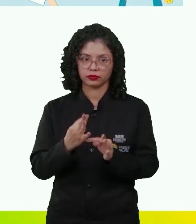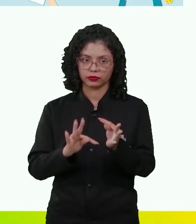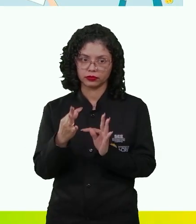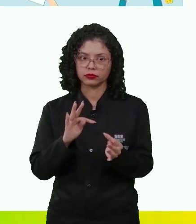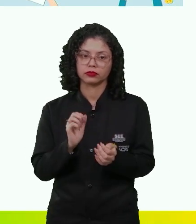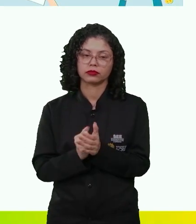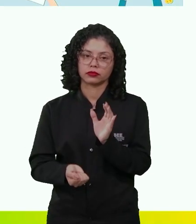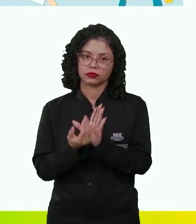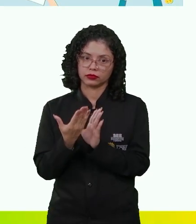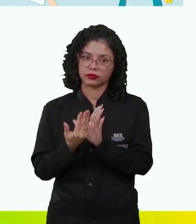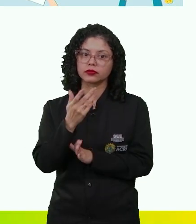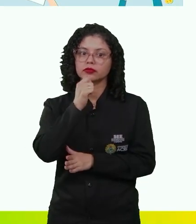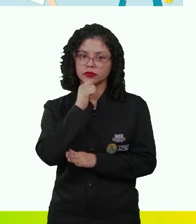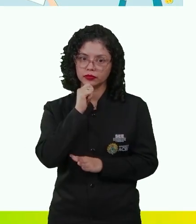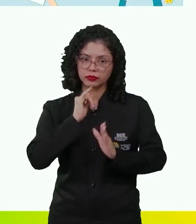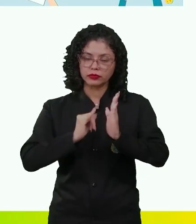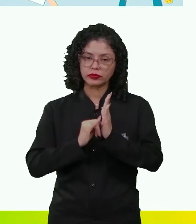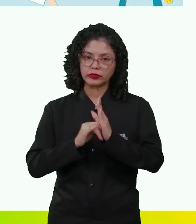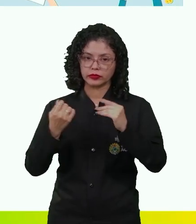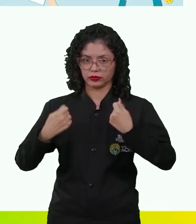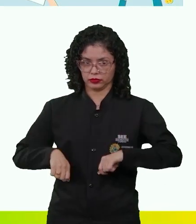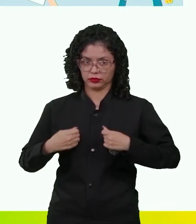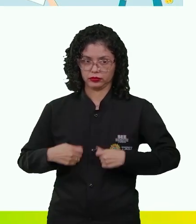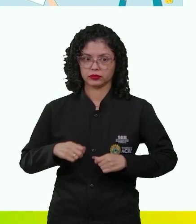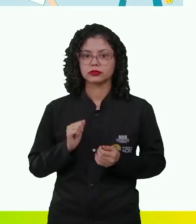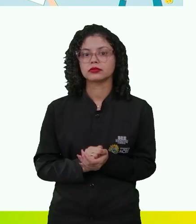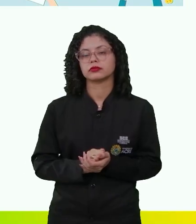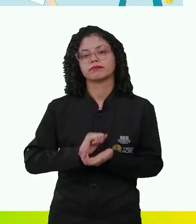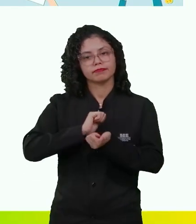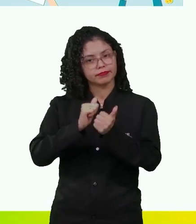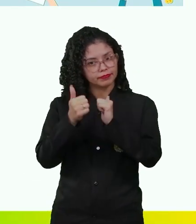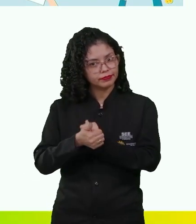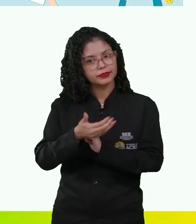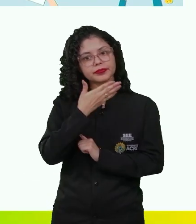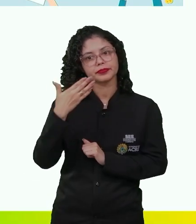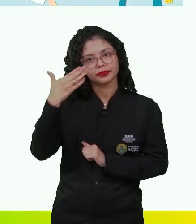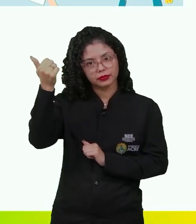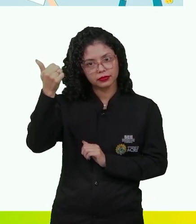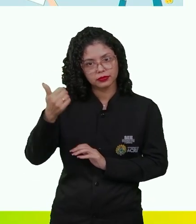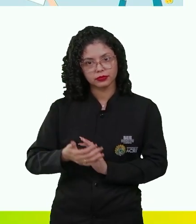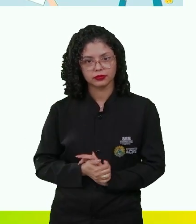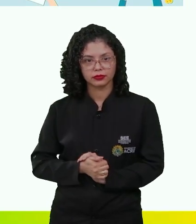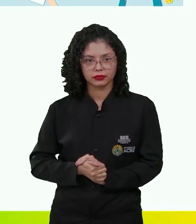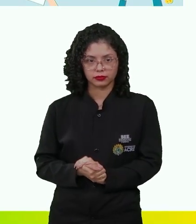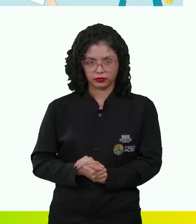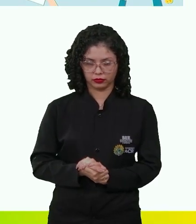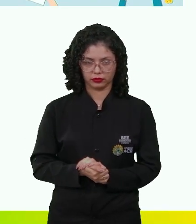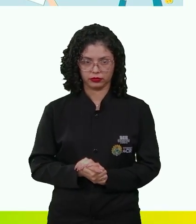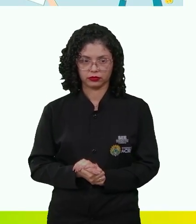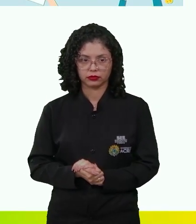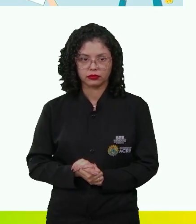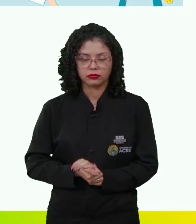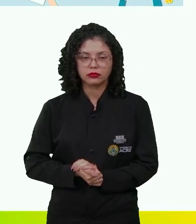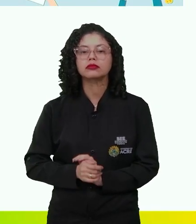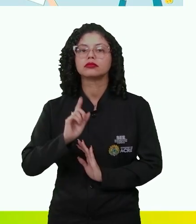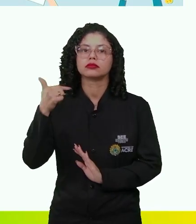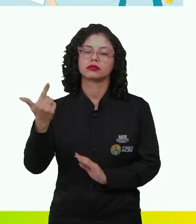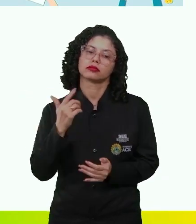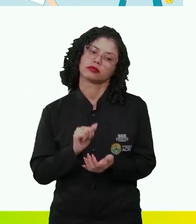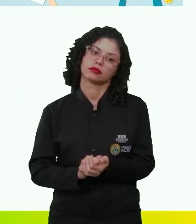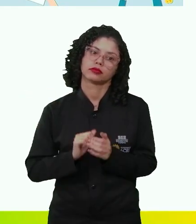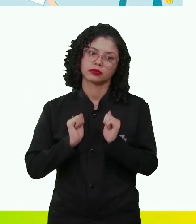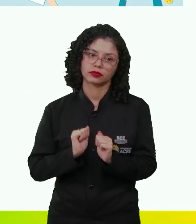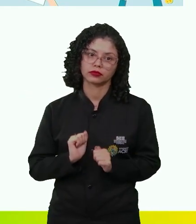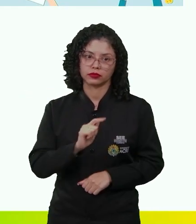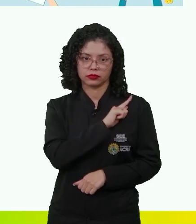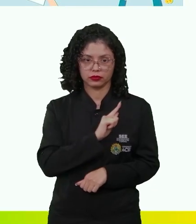transferência de tecnologias e a criação de capacidades institucionais necessárias para a sua adaptação. E outra solução que nós